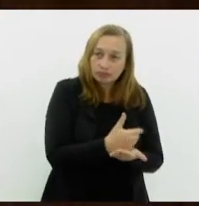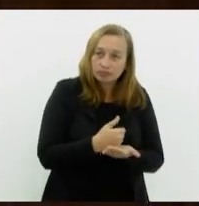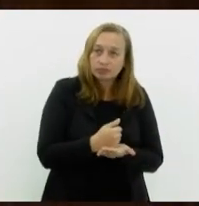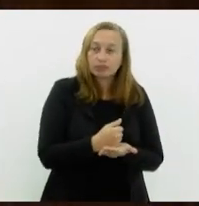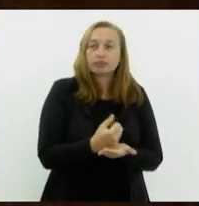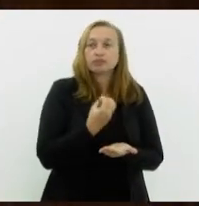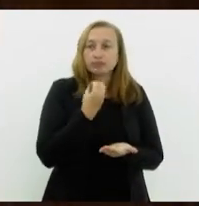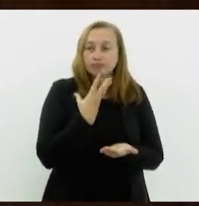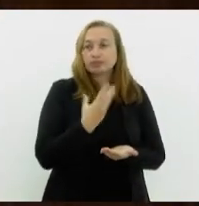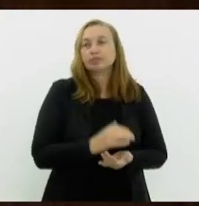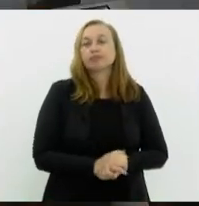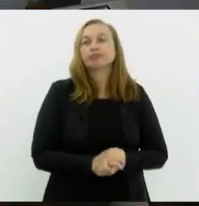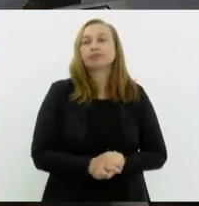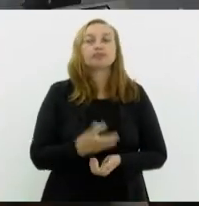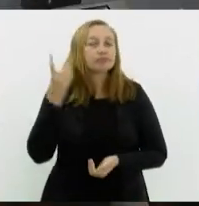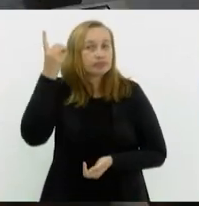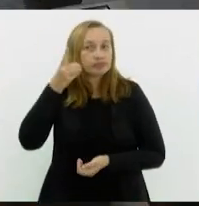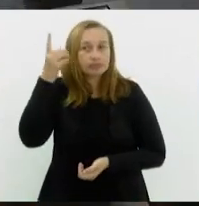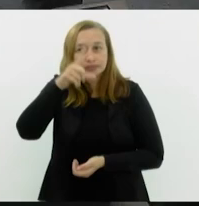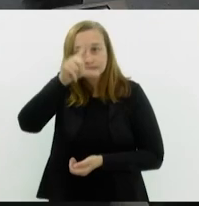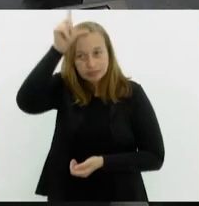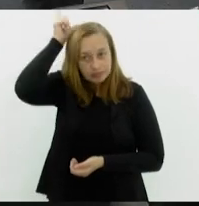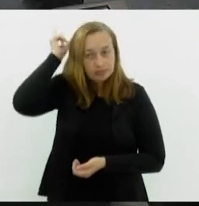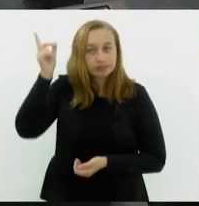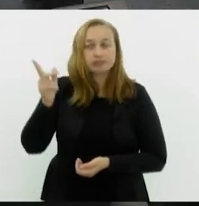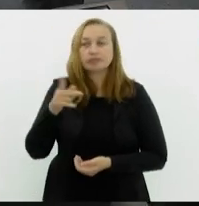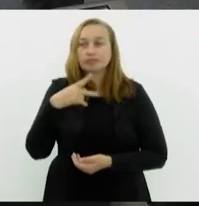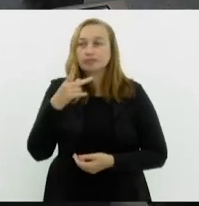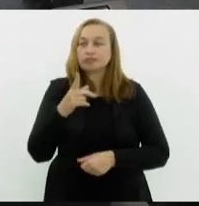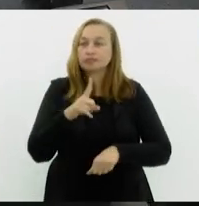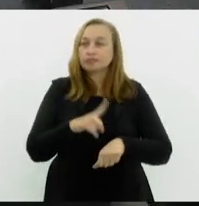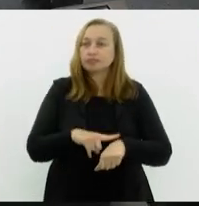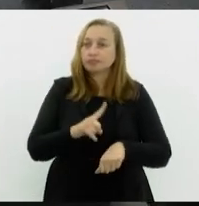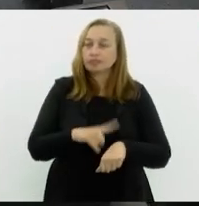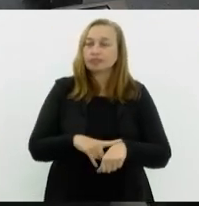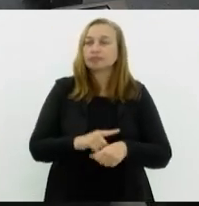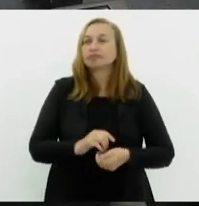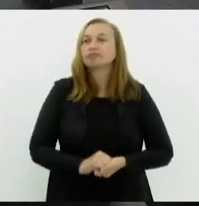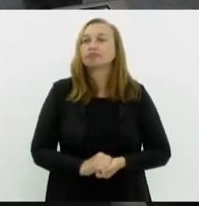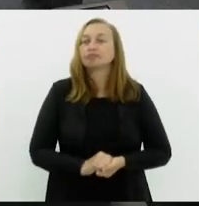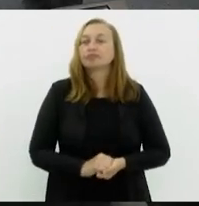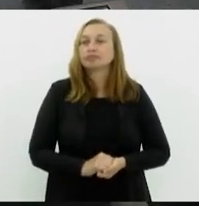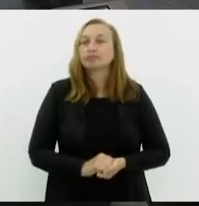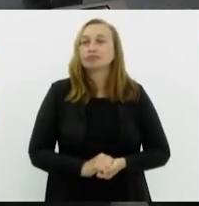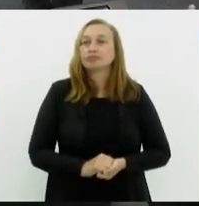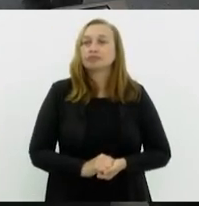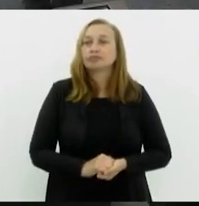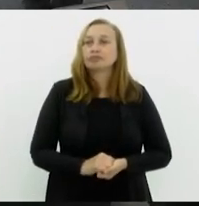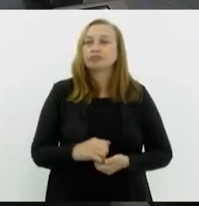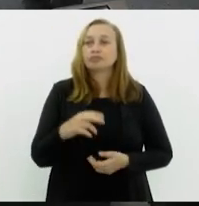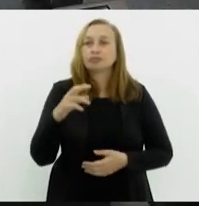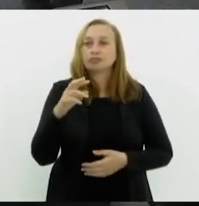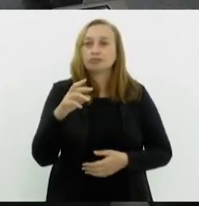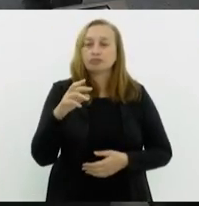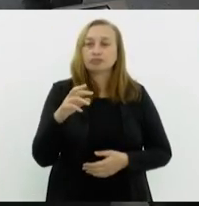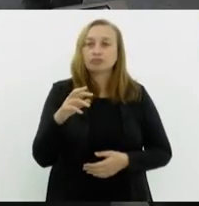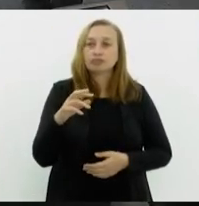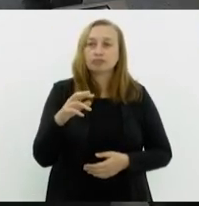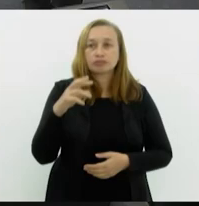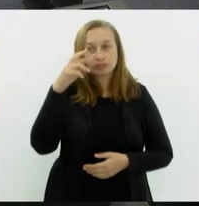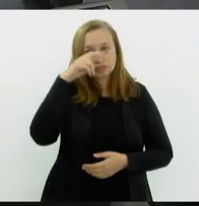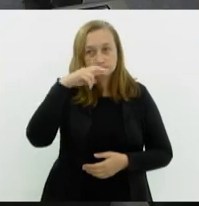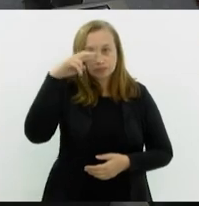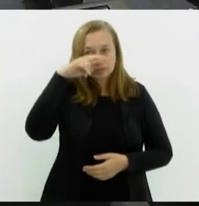nisso, seja um momento, já que os cofres estão magros, de fazer uma revisão dos incentivos